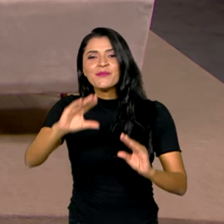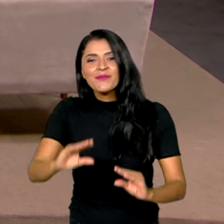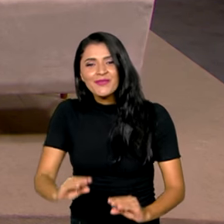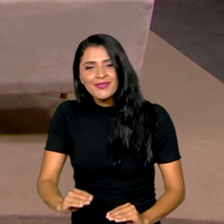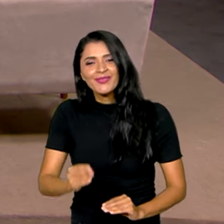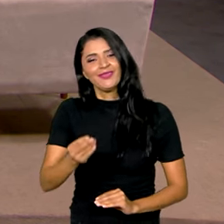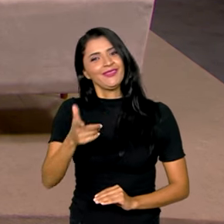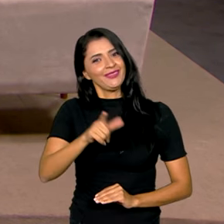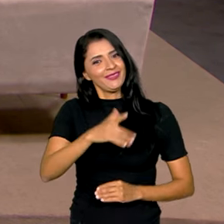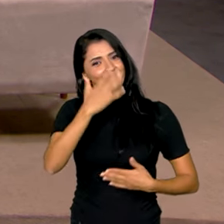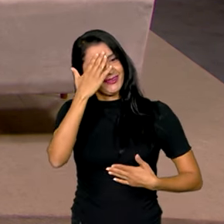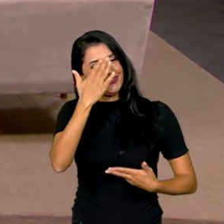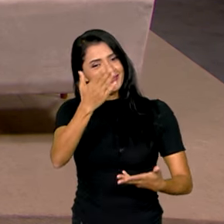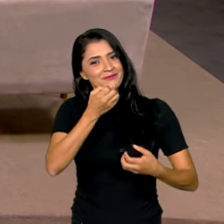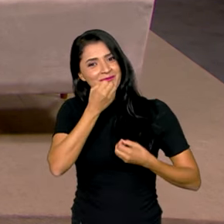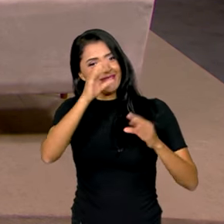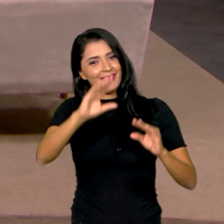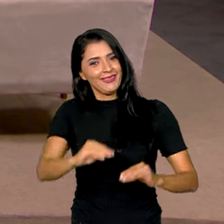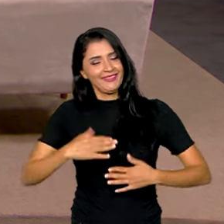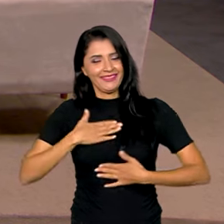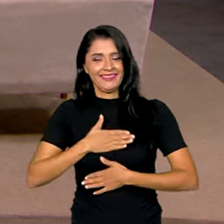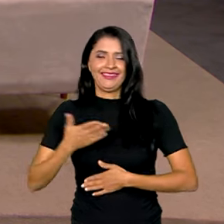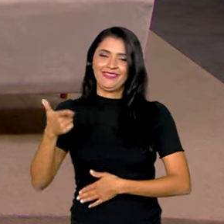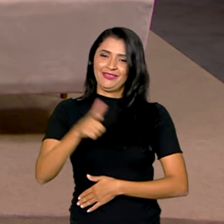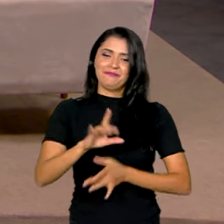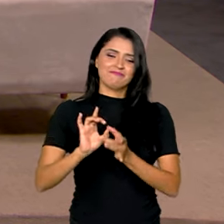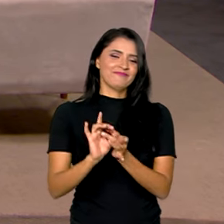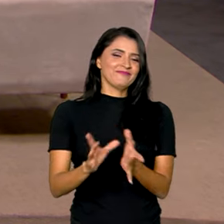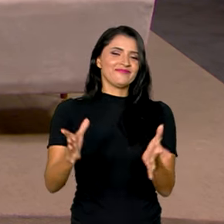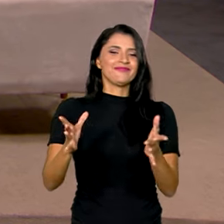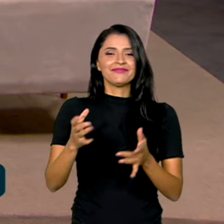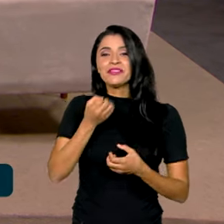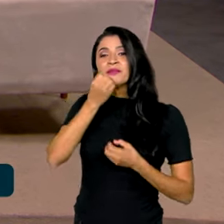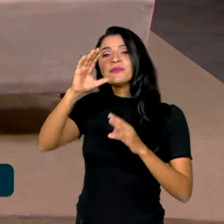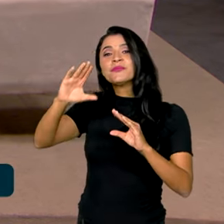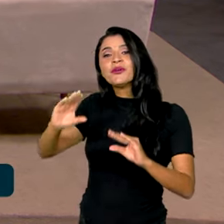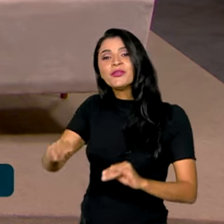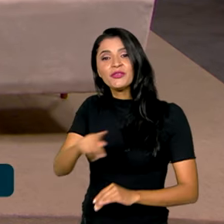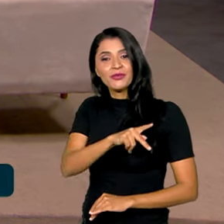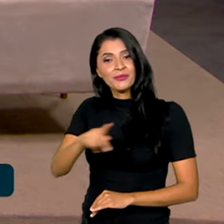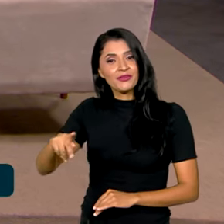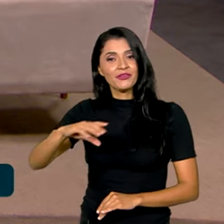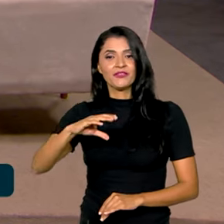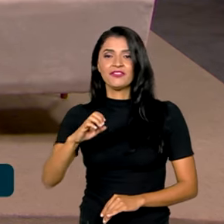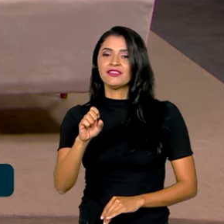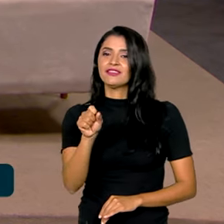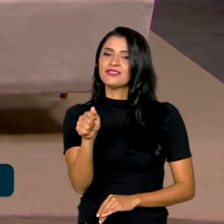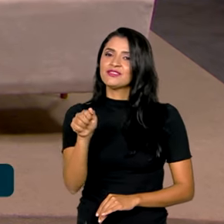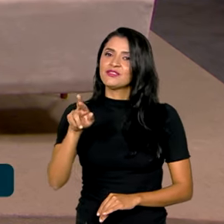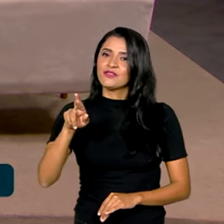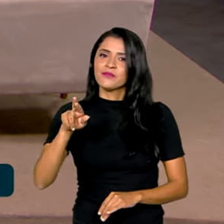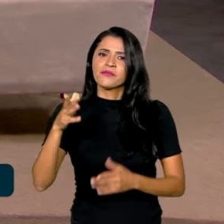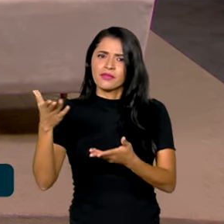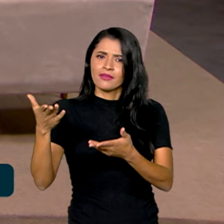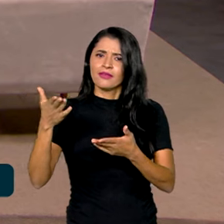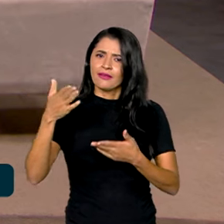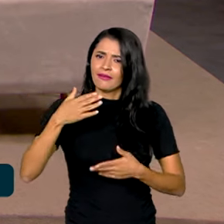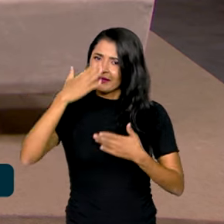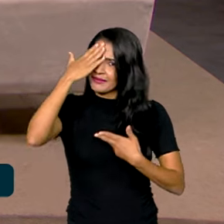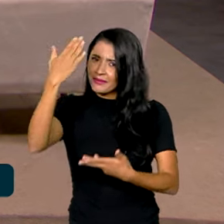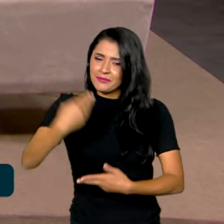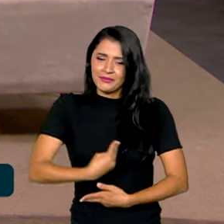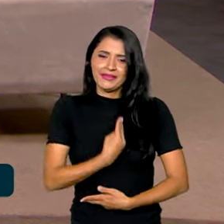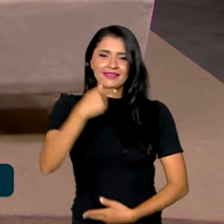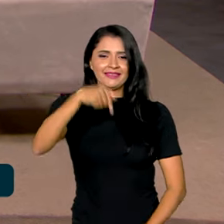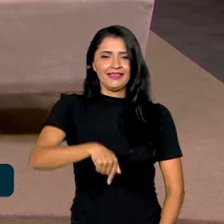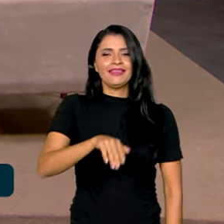uma vez aqui e à disposição. Boa noite, professor. Boa noite. César. Bom, a gente agradece mais uma vez sua presença aqui no Brasil em Dia